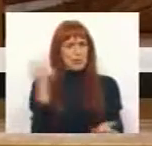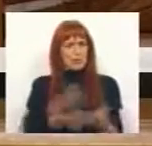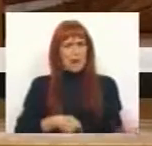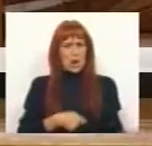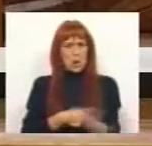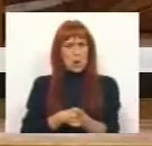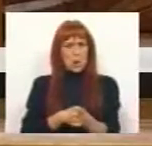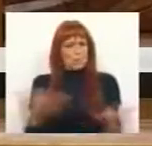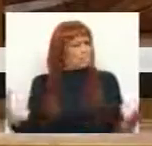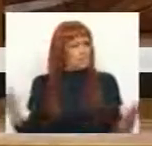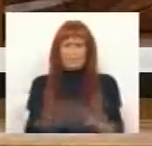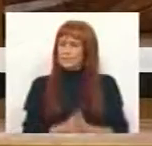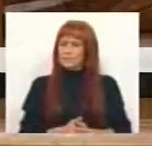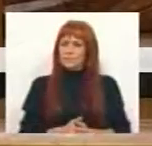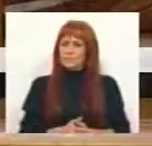contribuintes portugueses.